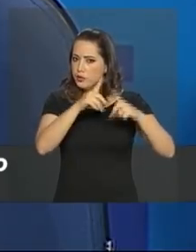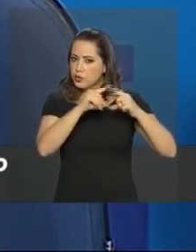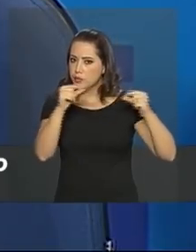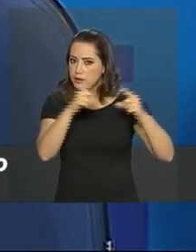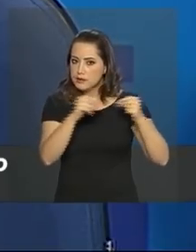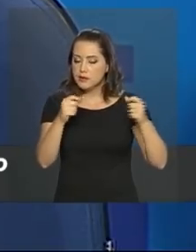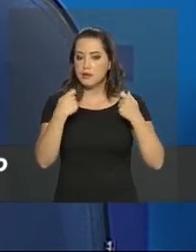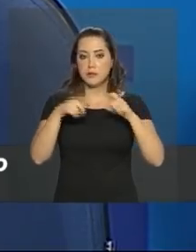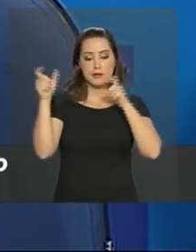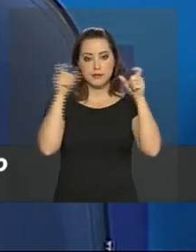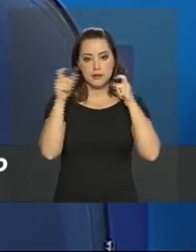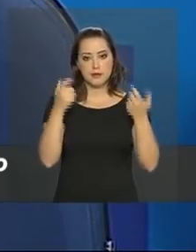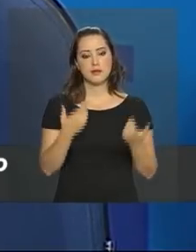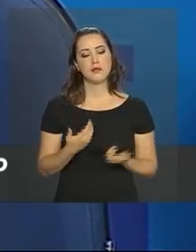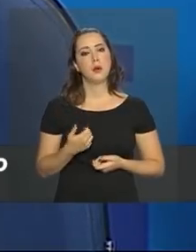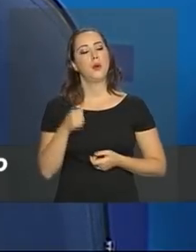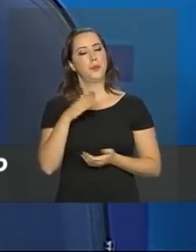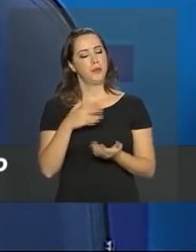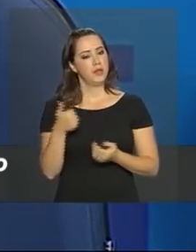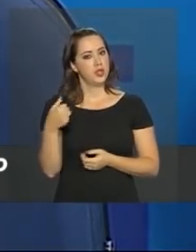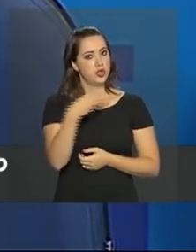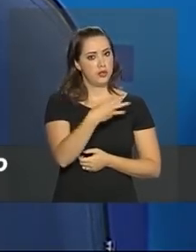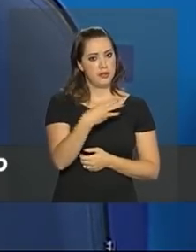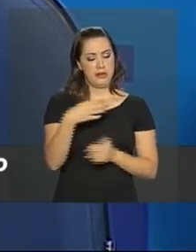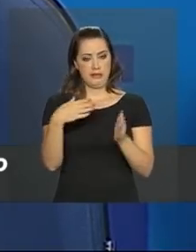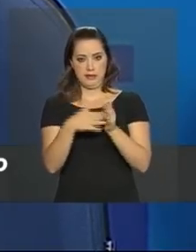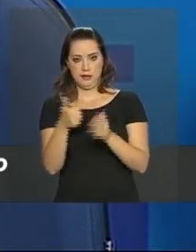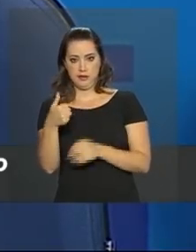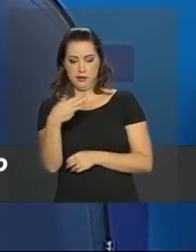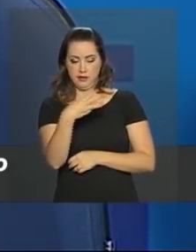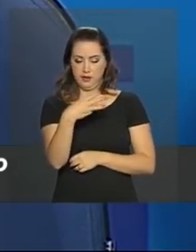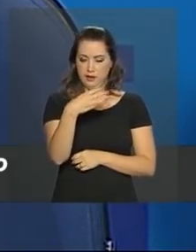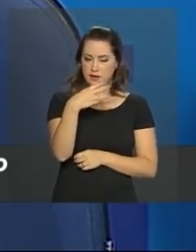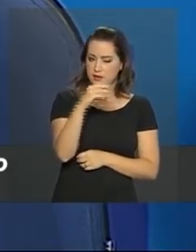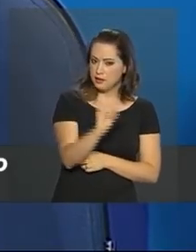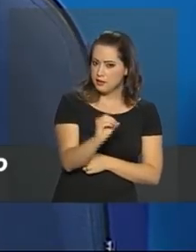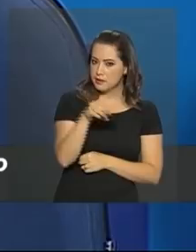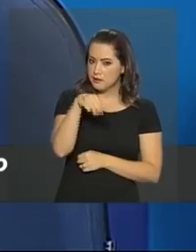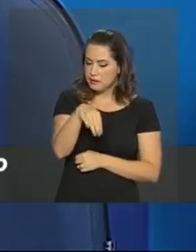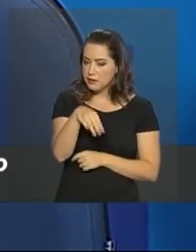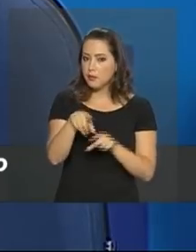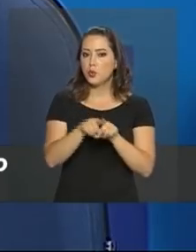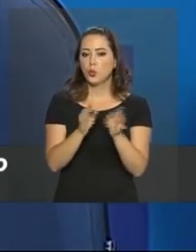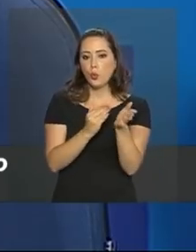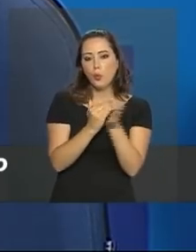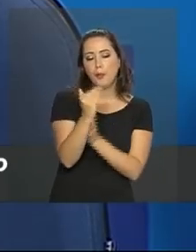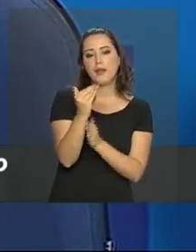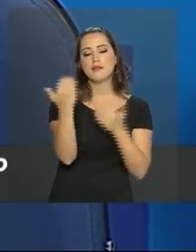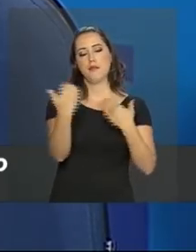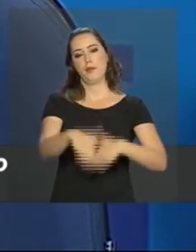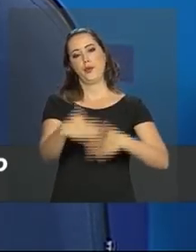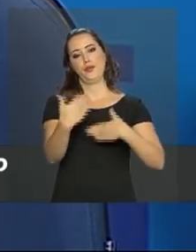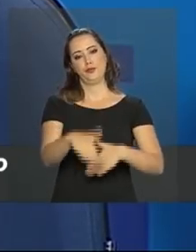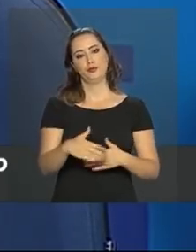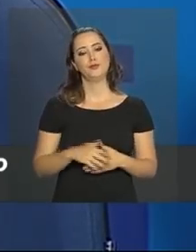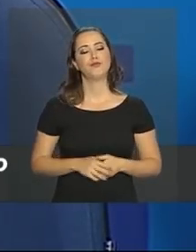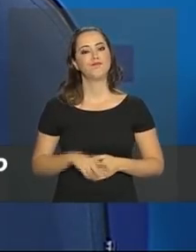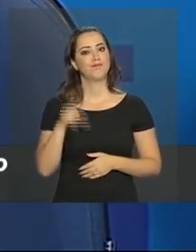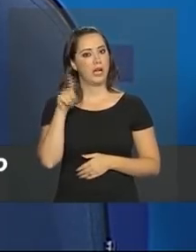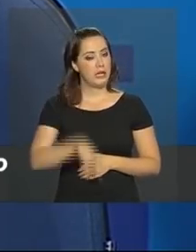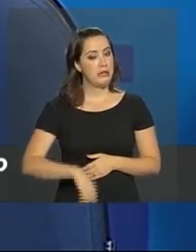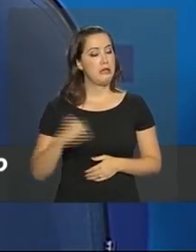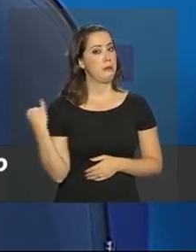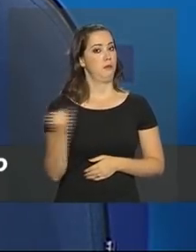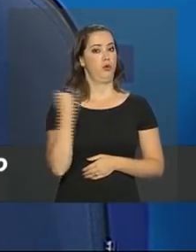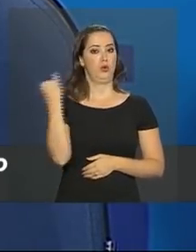na sala de prova nas salas de prova e 13 30 então tem o início das provas não é isso é muito importante